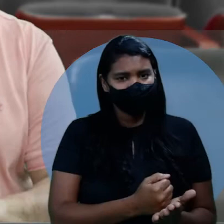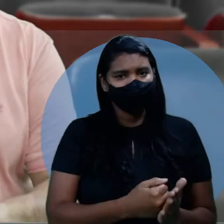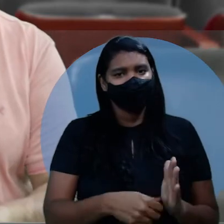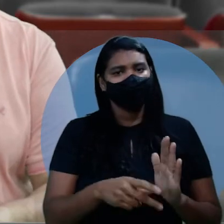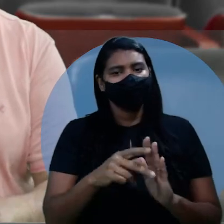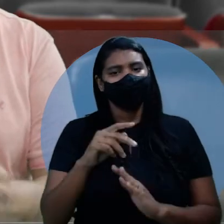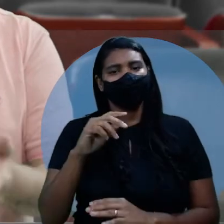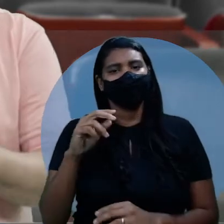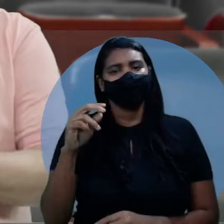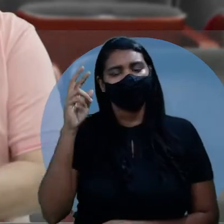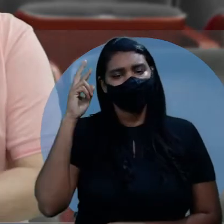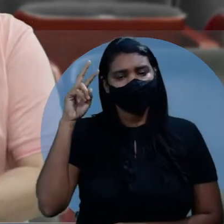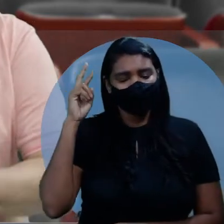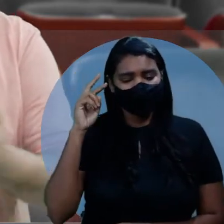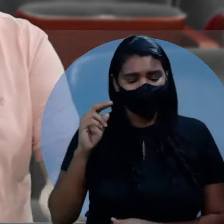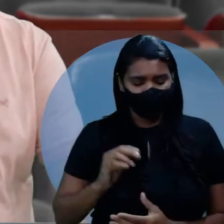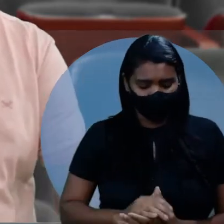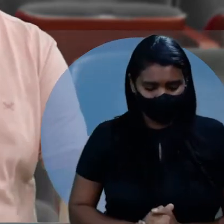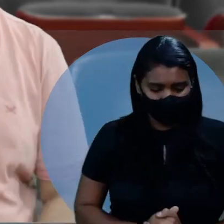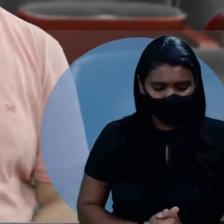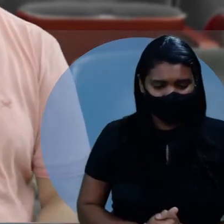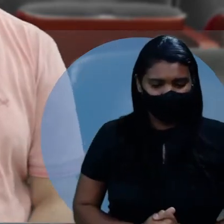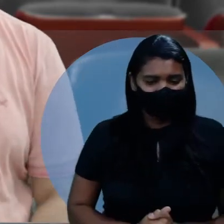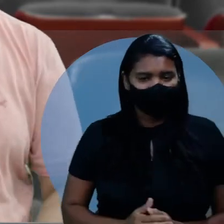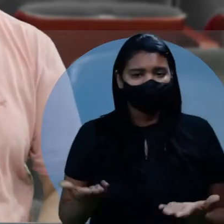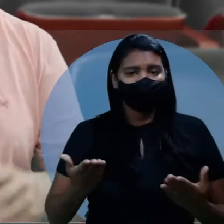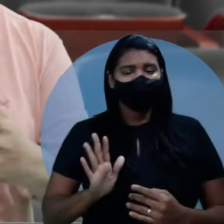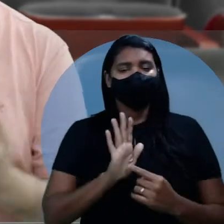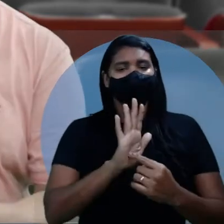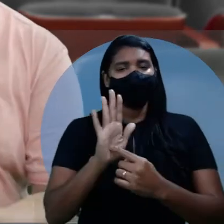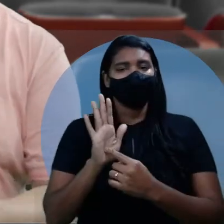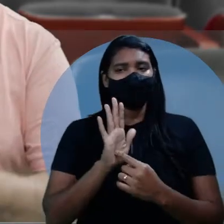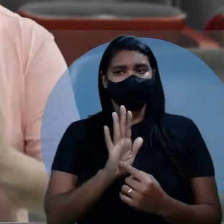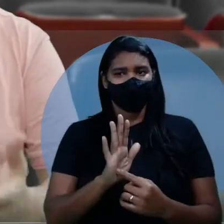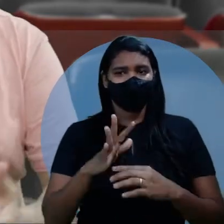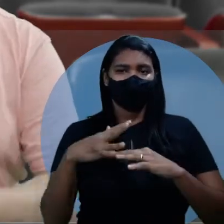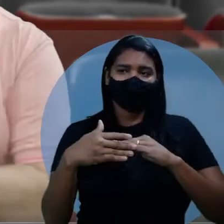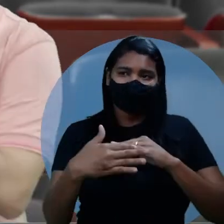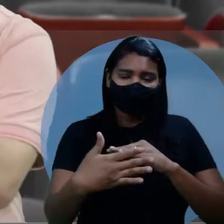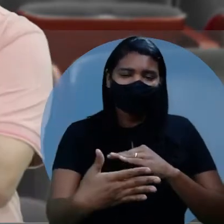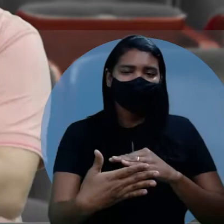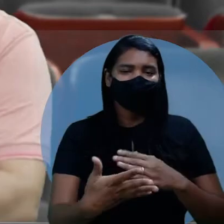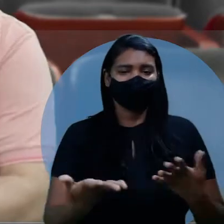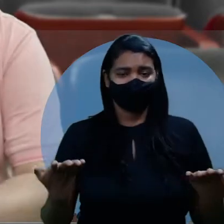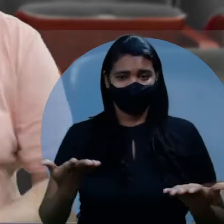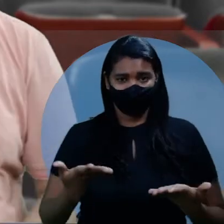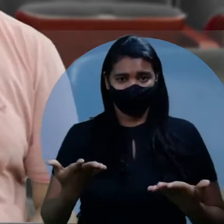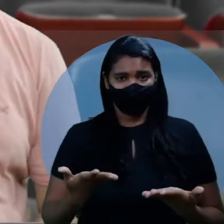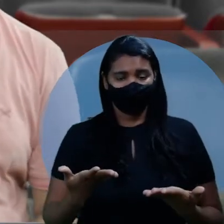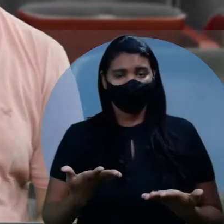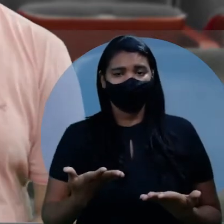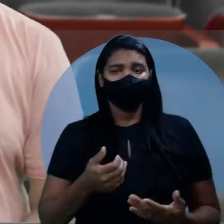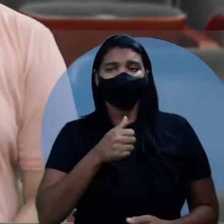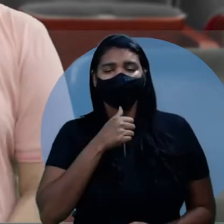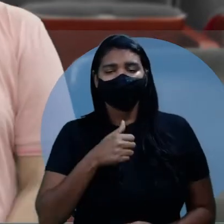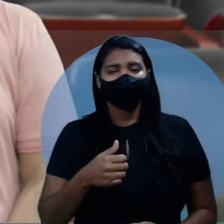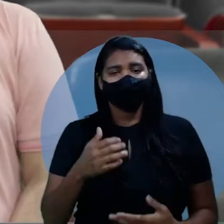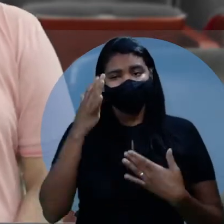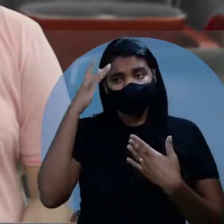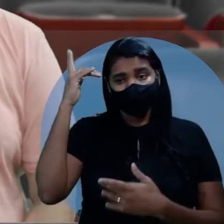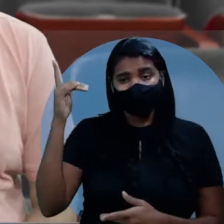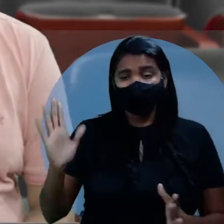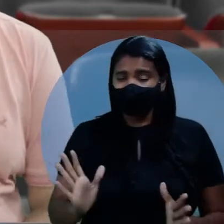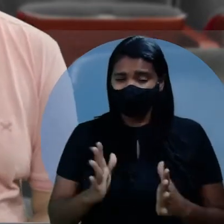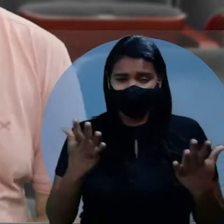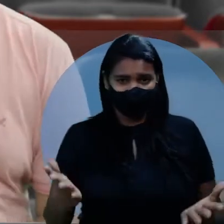importante salientar que já no final da nossa exposição vamos mostrar que ainda perduram, claro, e ainda bem, certos